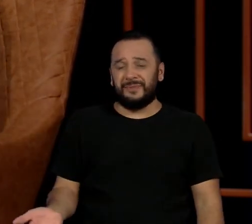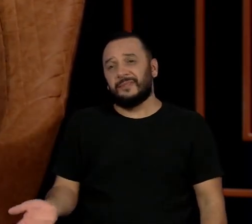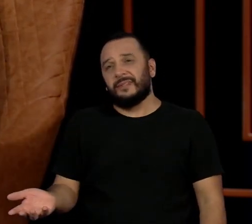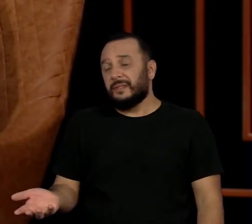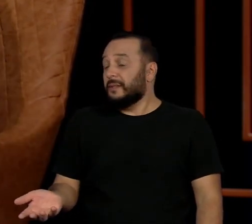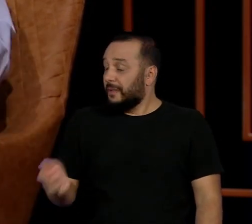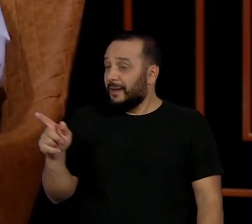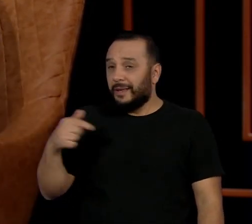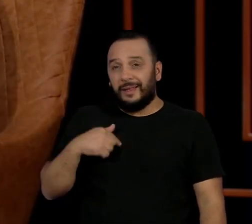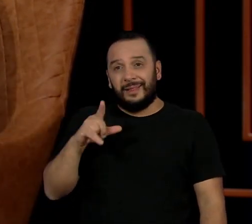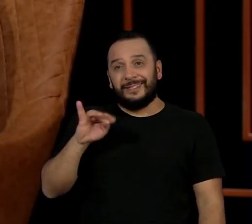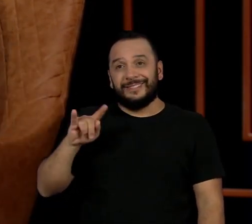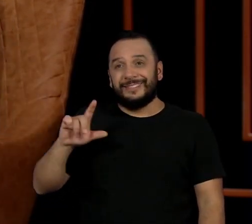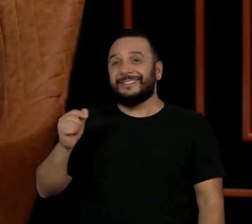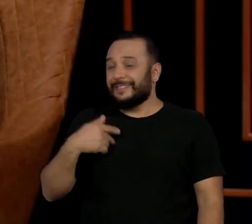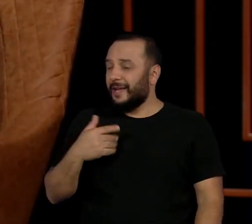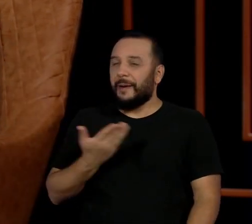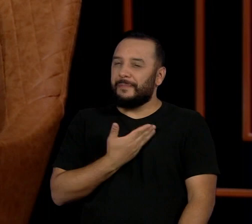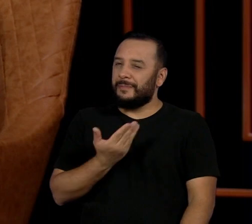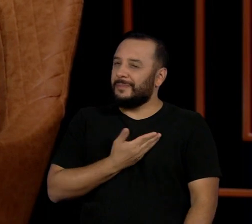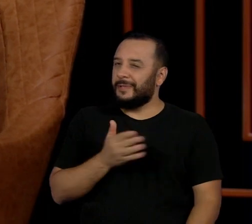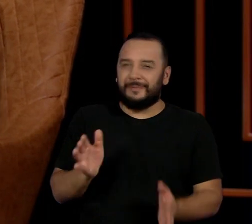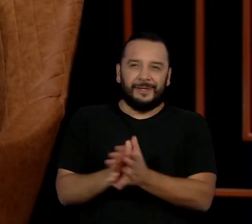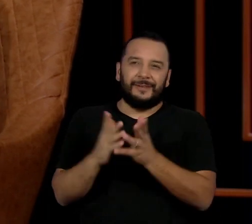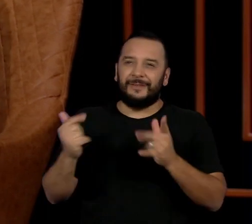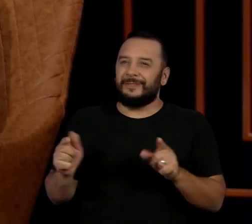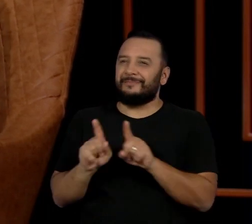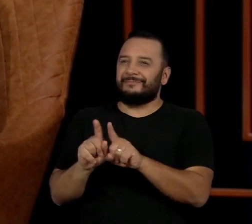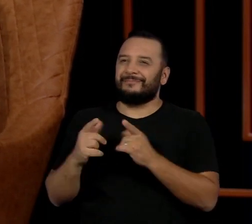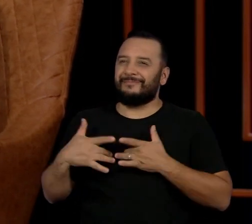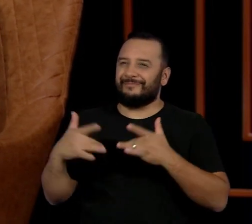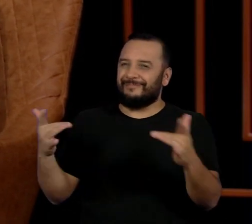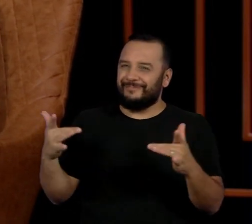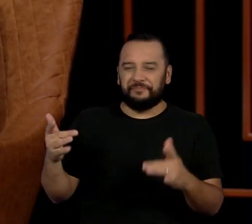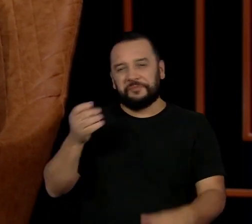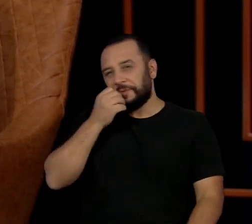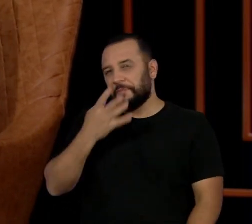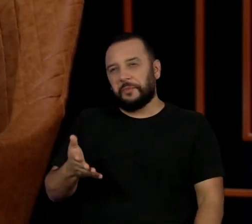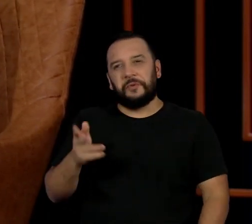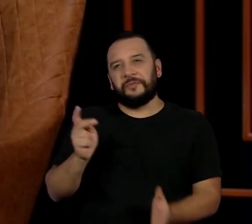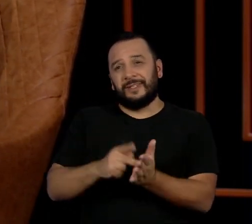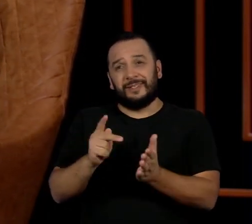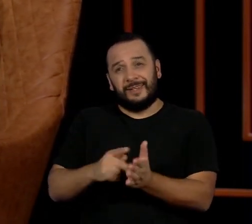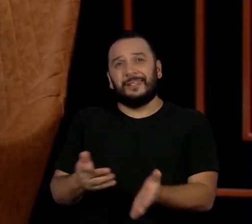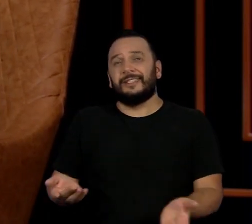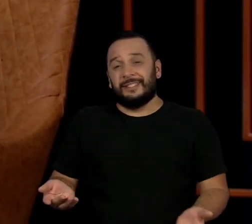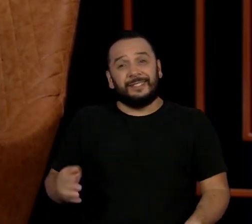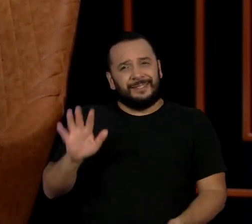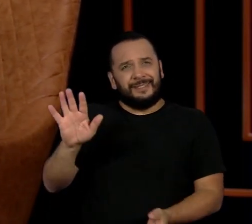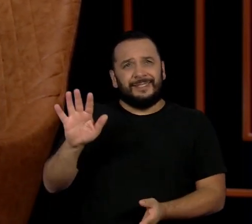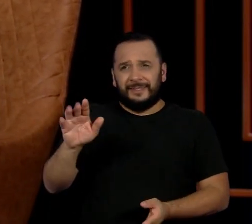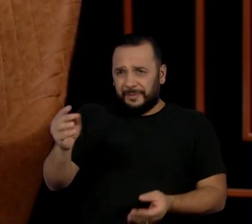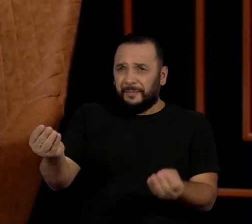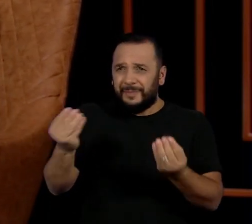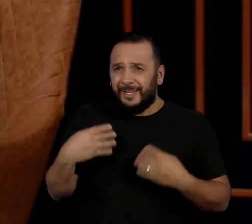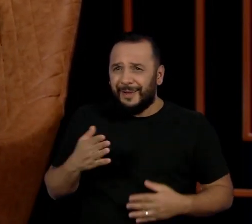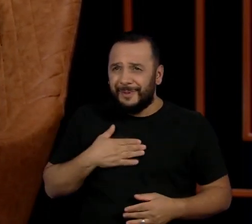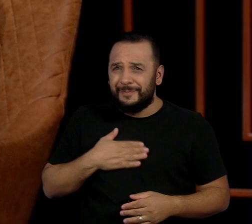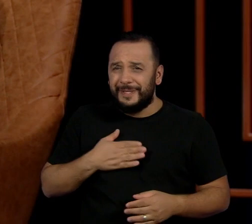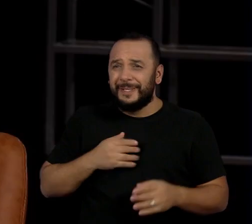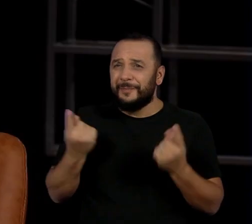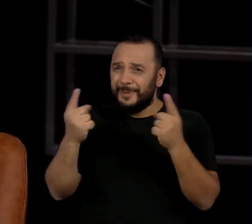muito, é uma parceira de cena, assim, maravilhosa, generosa, gente boa pra caramba. Vocês podiam me dar esse programa depois?